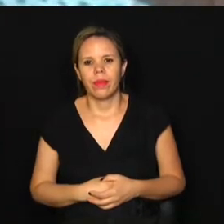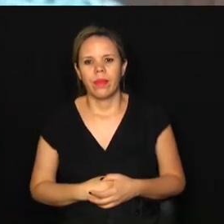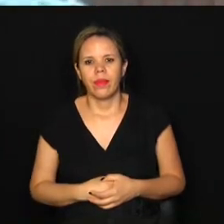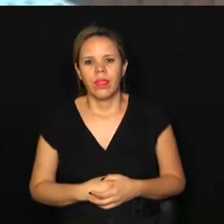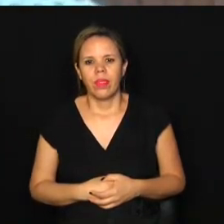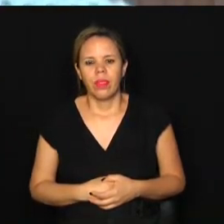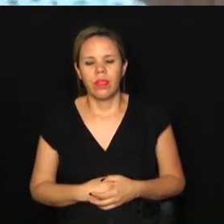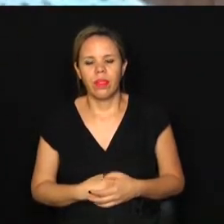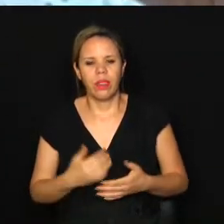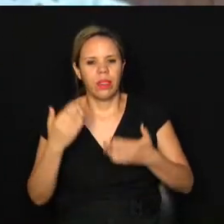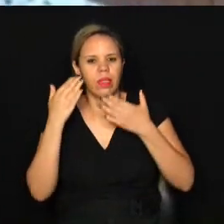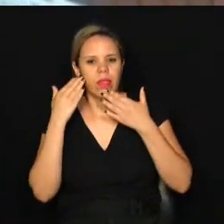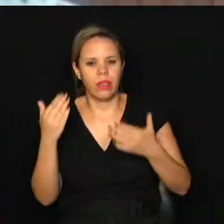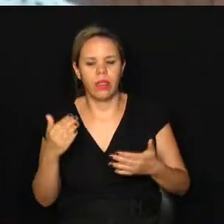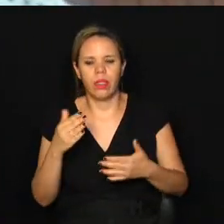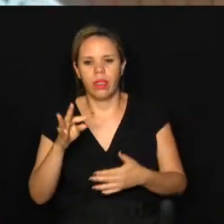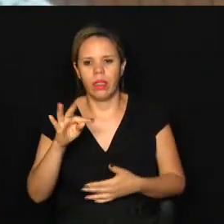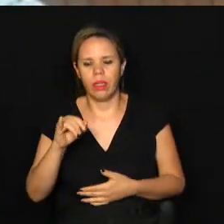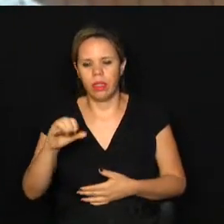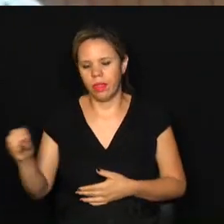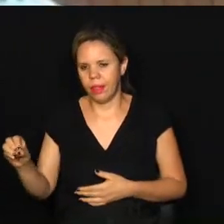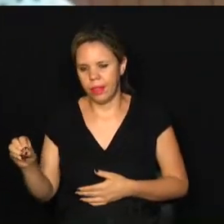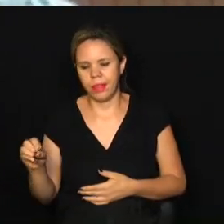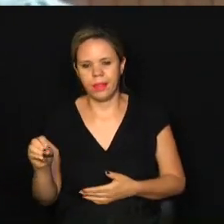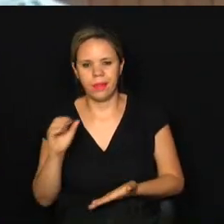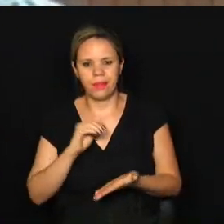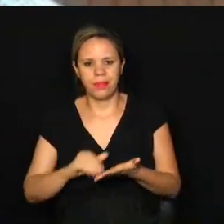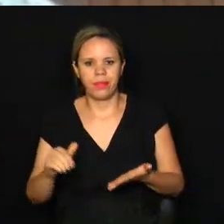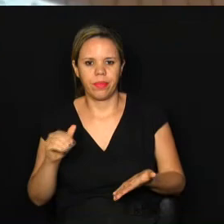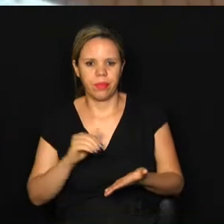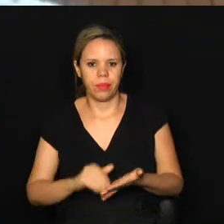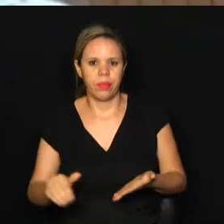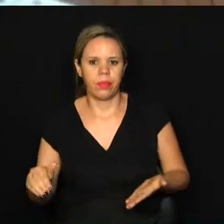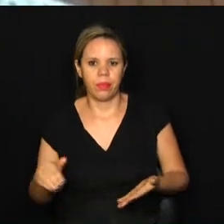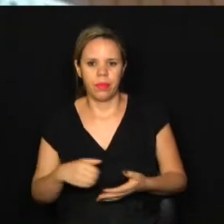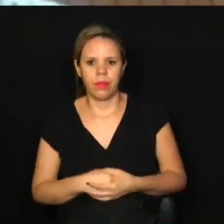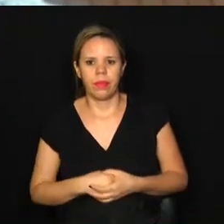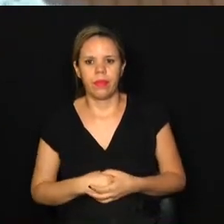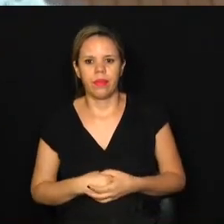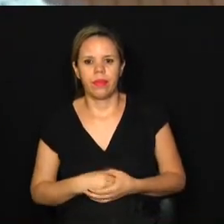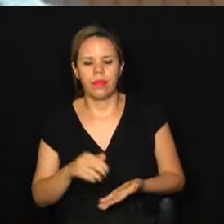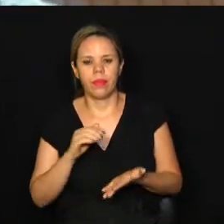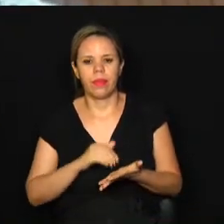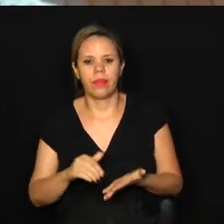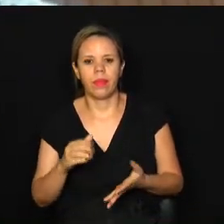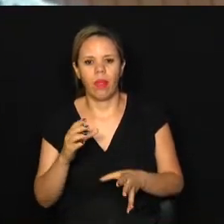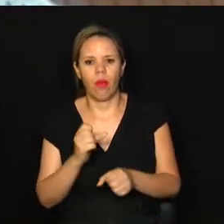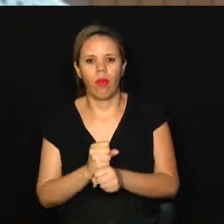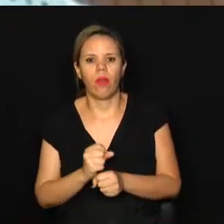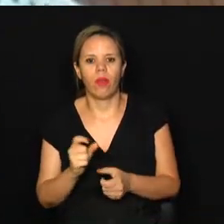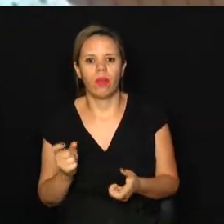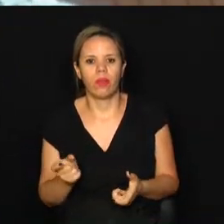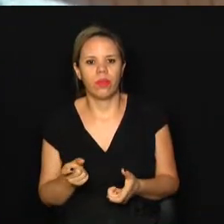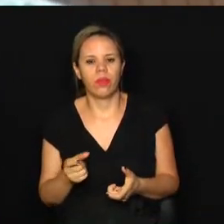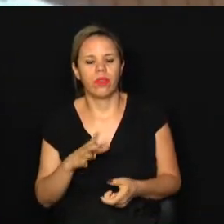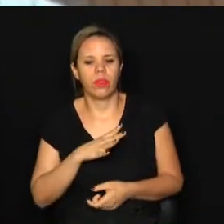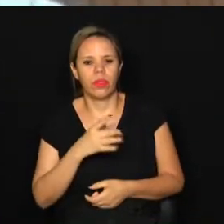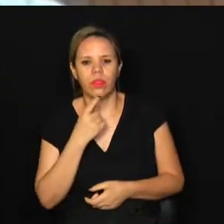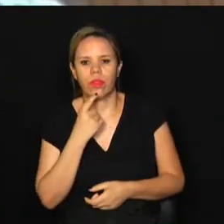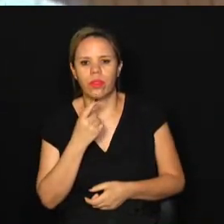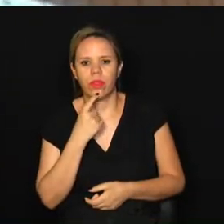Muito obrigado, Tarcísio, secretário Tarcísio Galvão de Campos Sintra, secretário de Finanças da cidade de